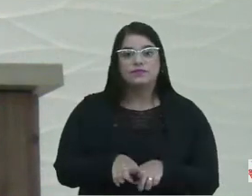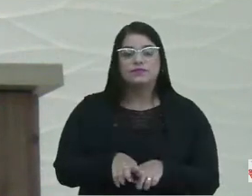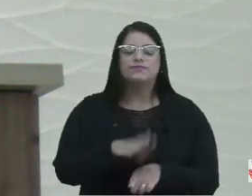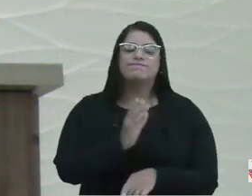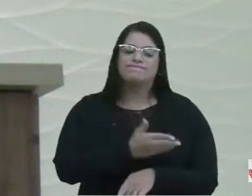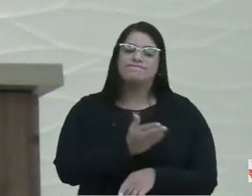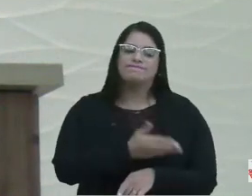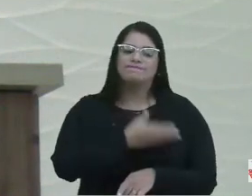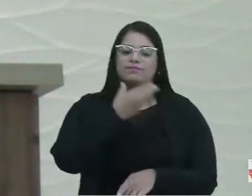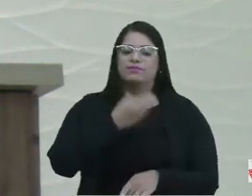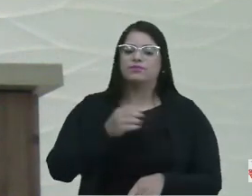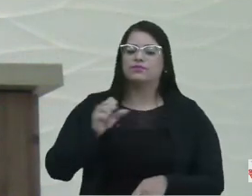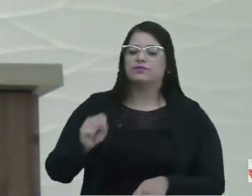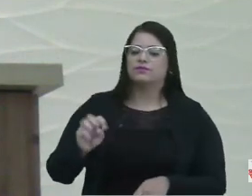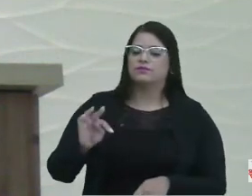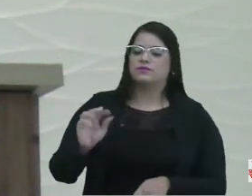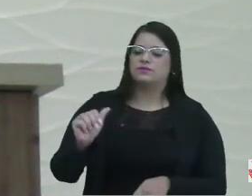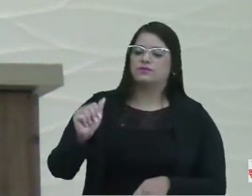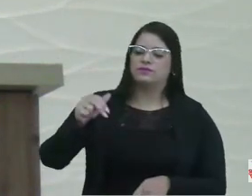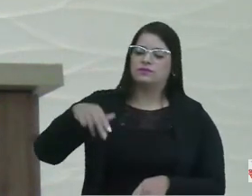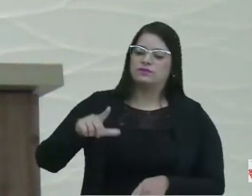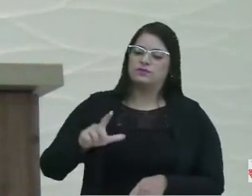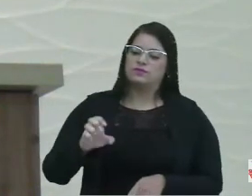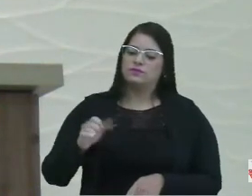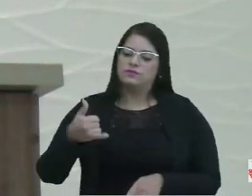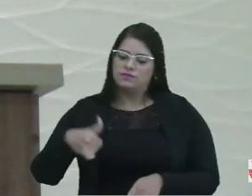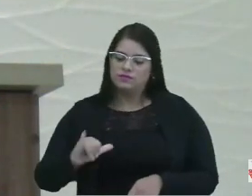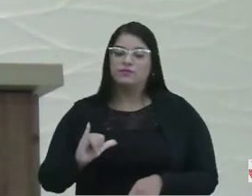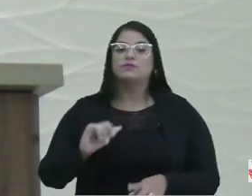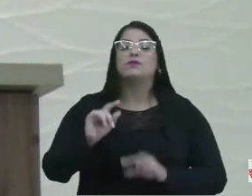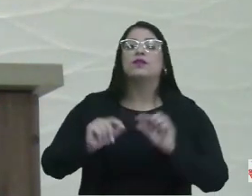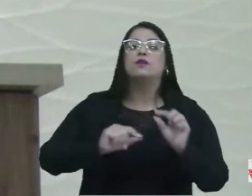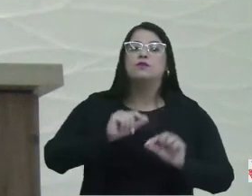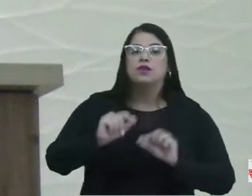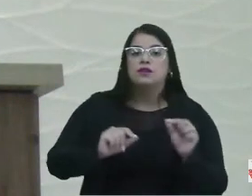amigo Stanley, filho de Valmir, pela